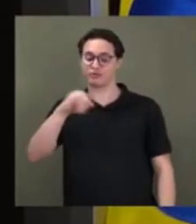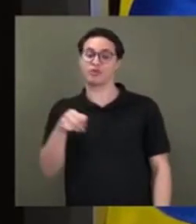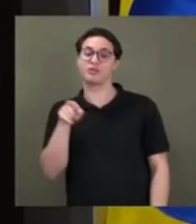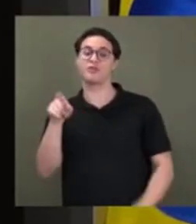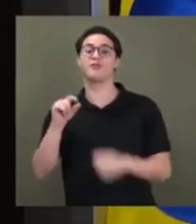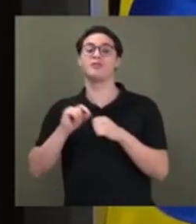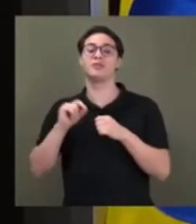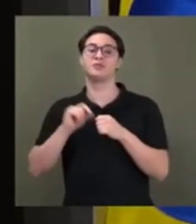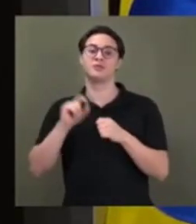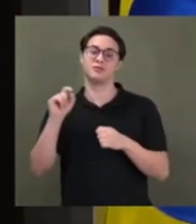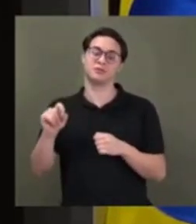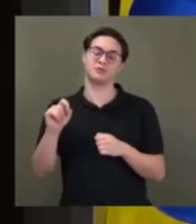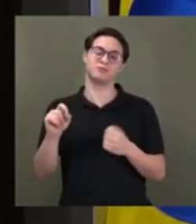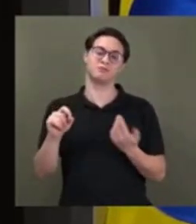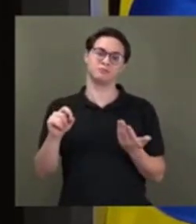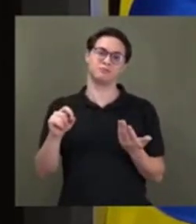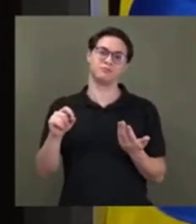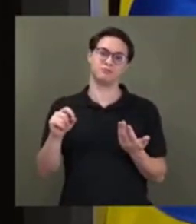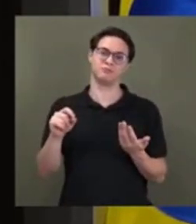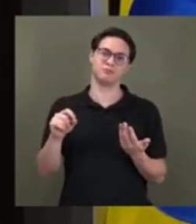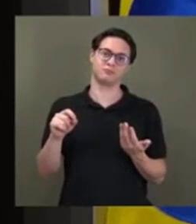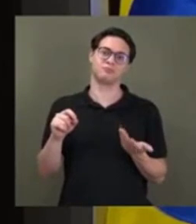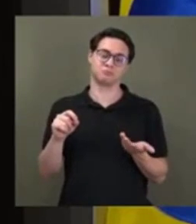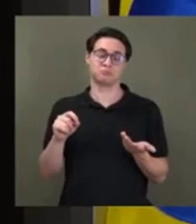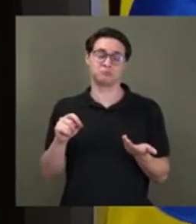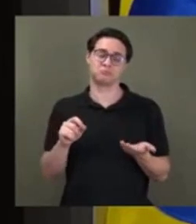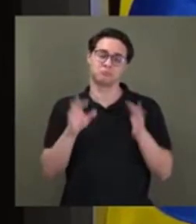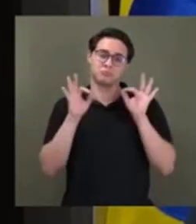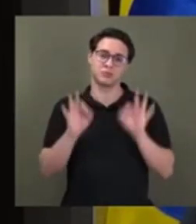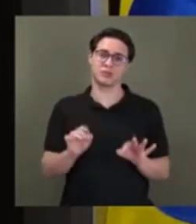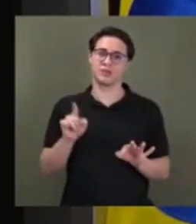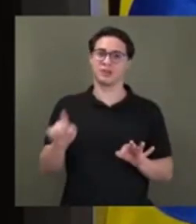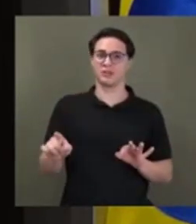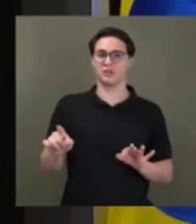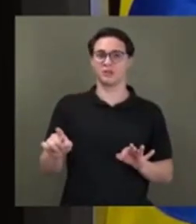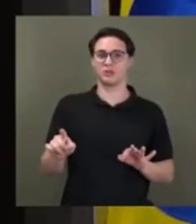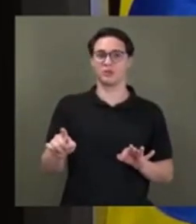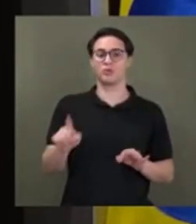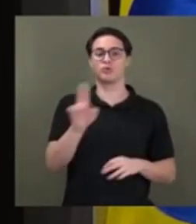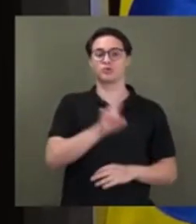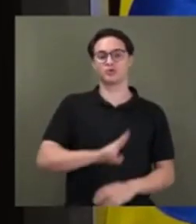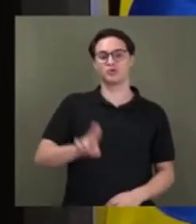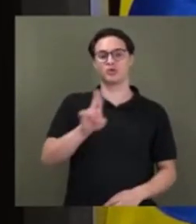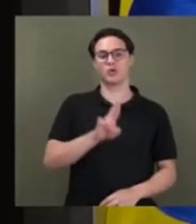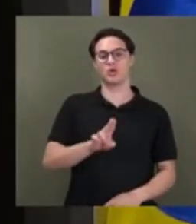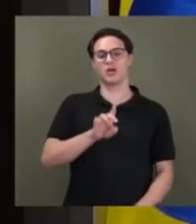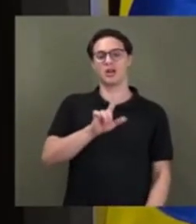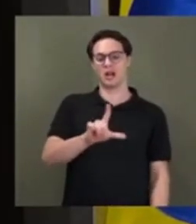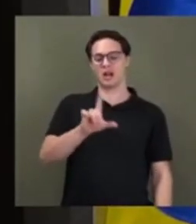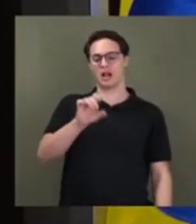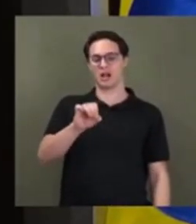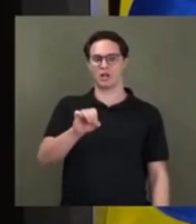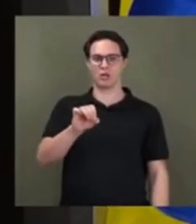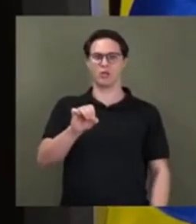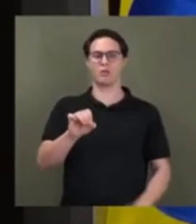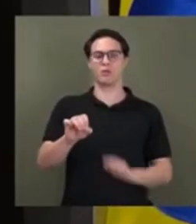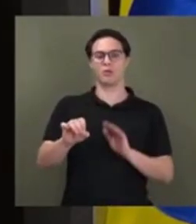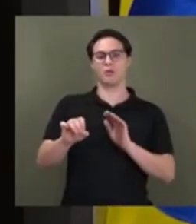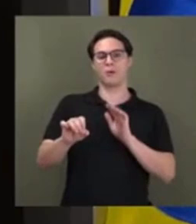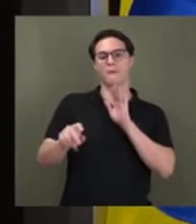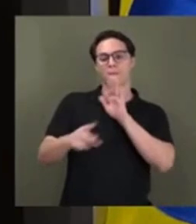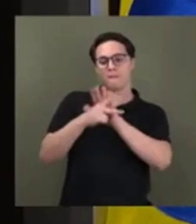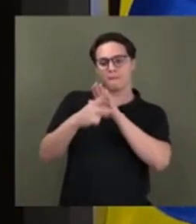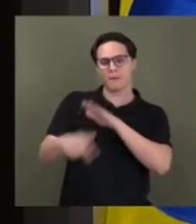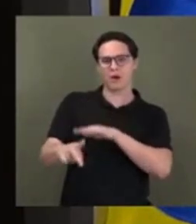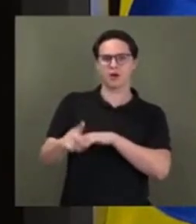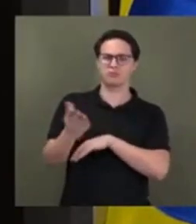Justiça? Acertadamente, o Conselho Nacional de Justiça aplicou a Lei Orgânica da Magistratura Nacional, a velha